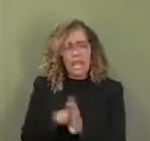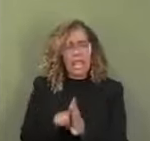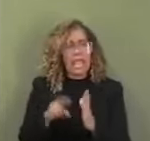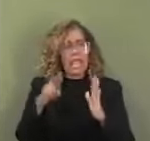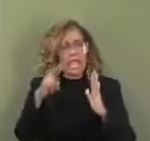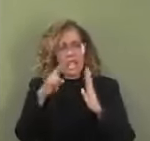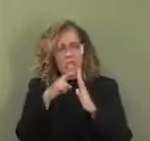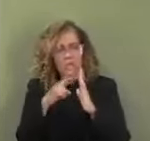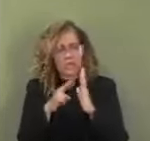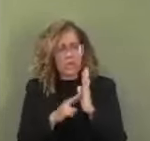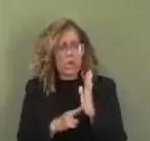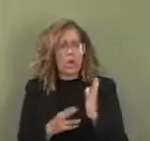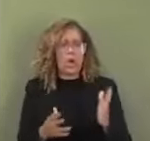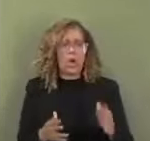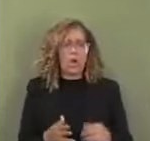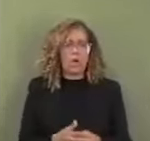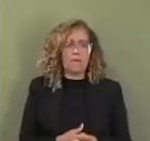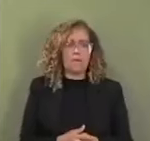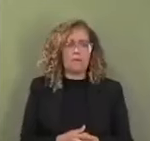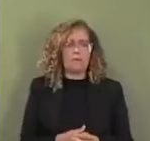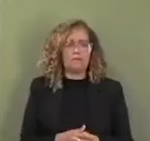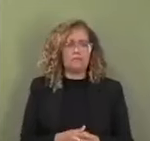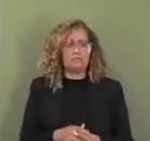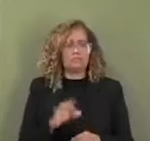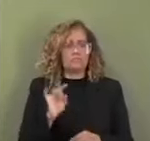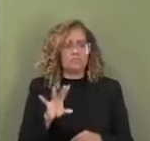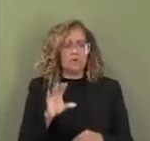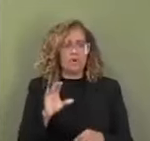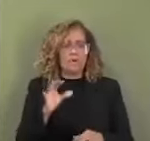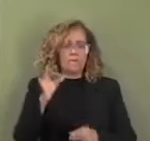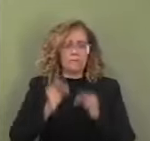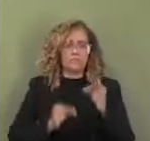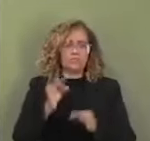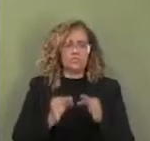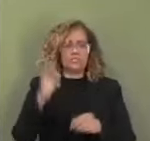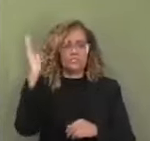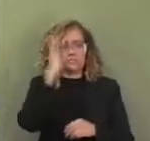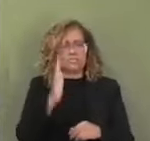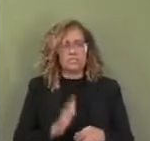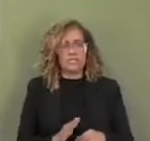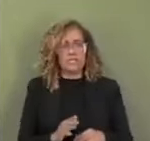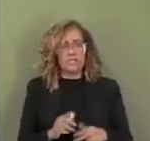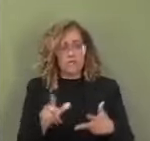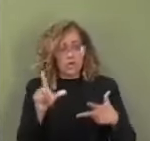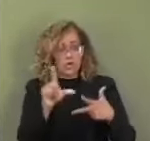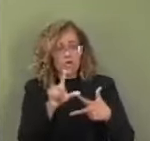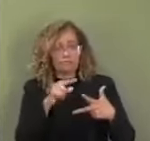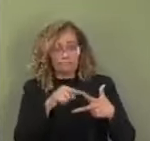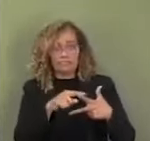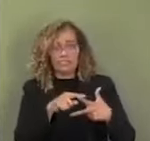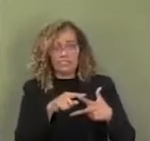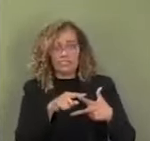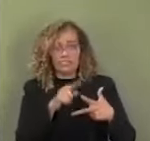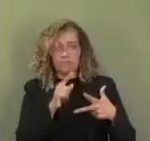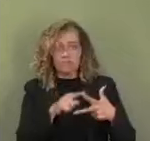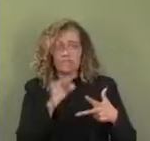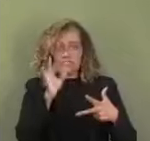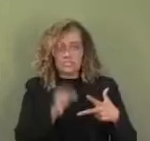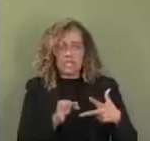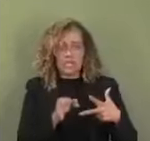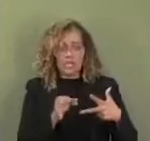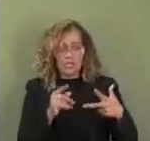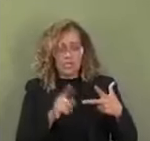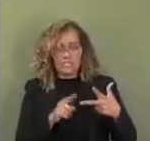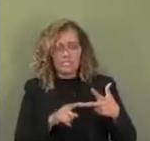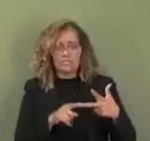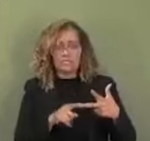normas, o judiciário brasileiro. O legislativo legisla, o executivo sanciona e